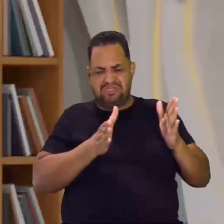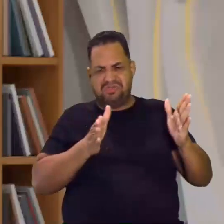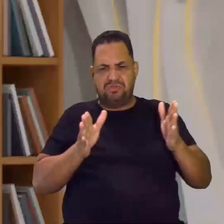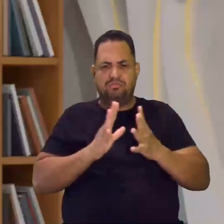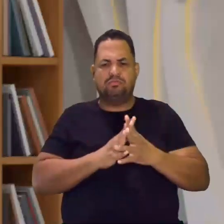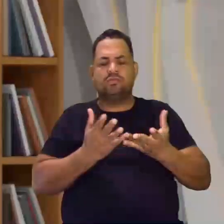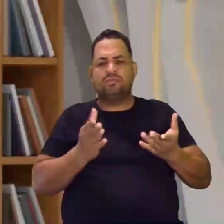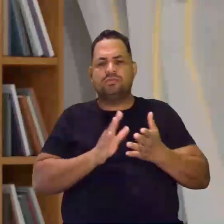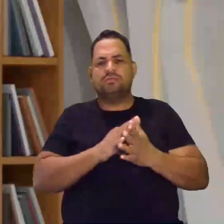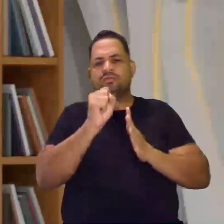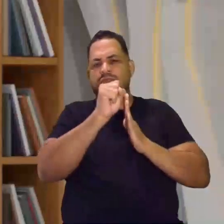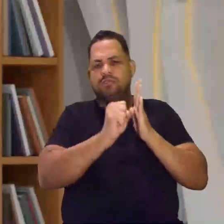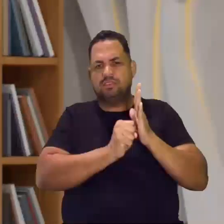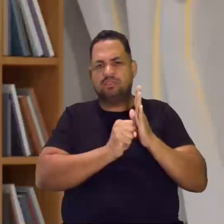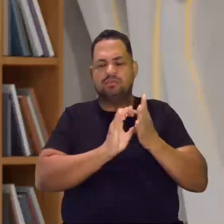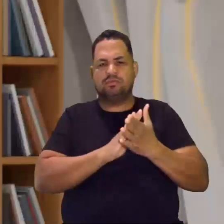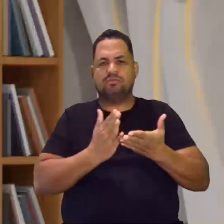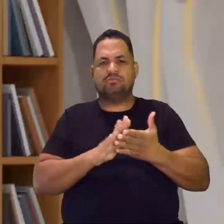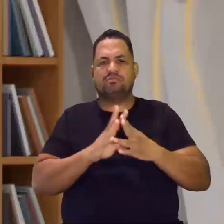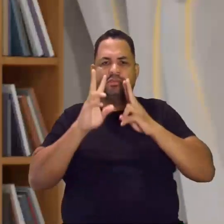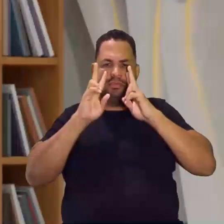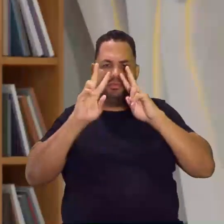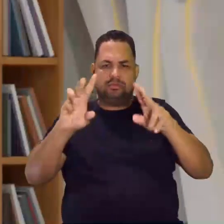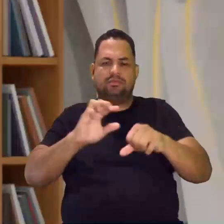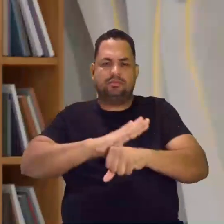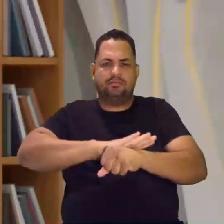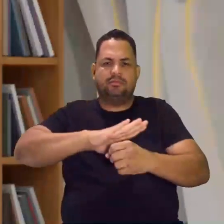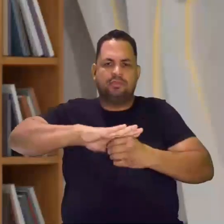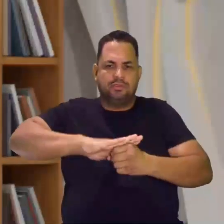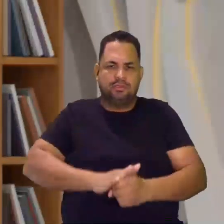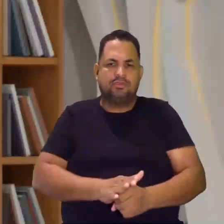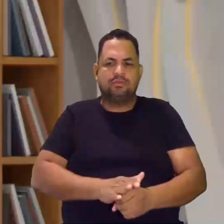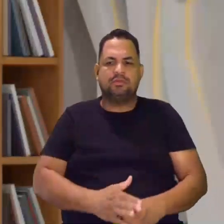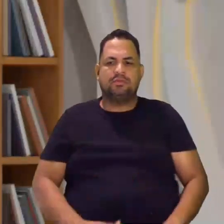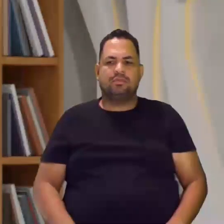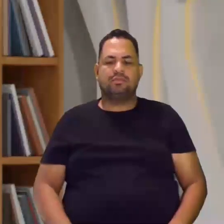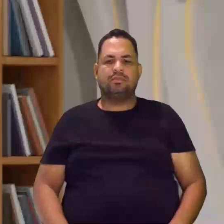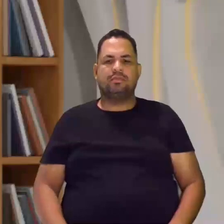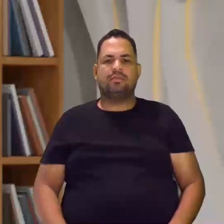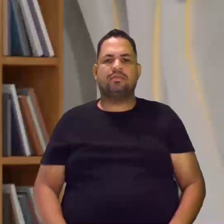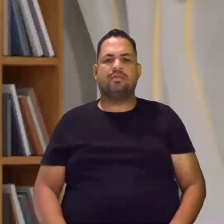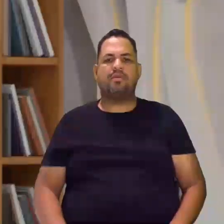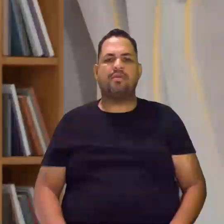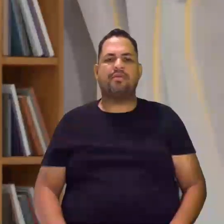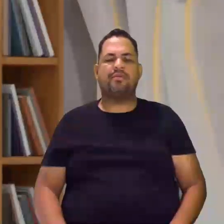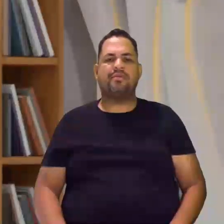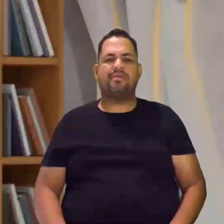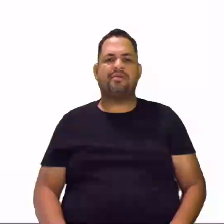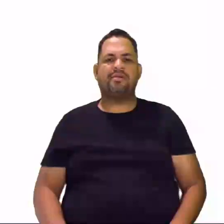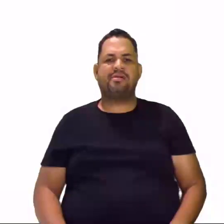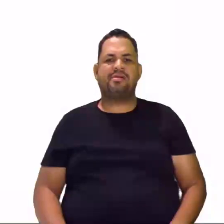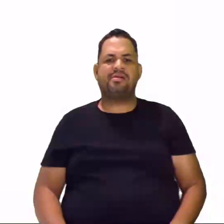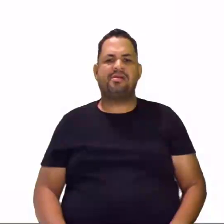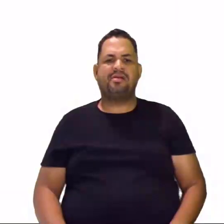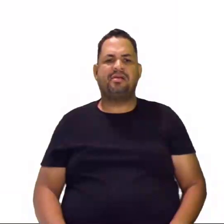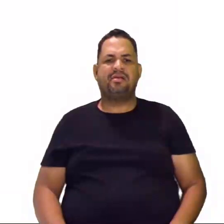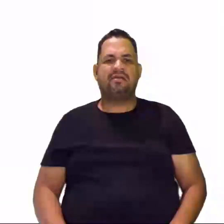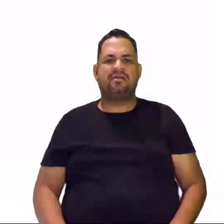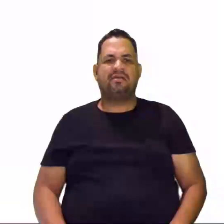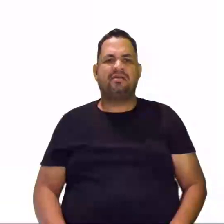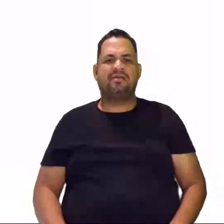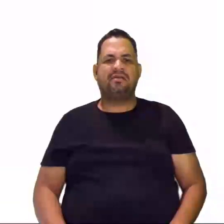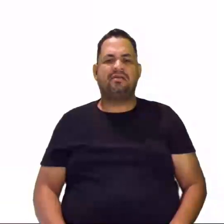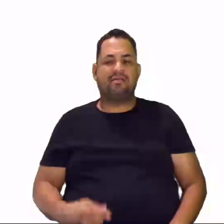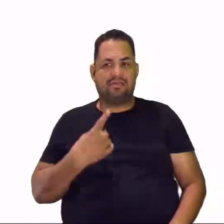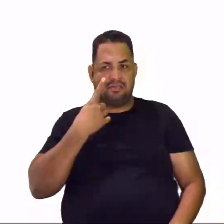essa visão discriminatória, tá certo? Vamos ao quadro? Então,